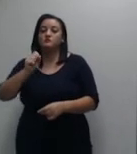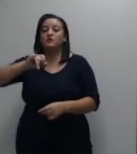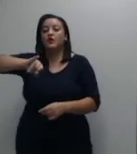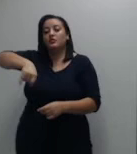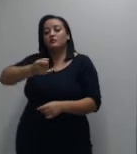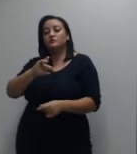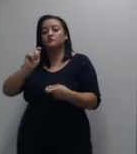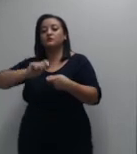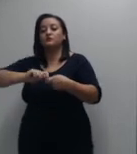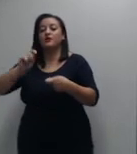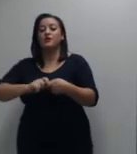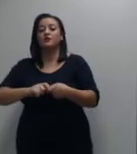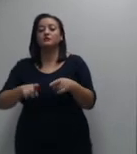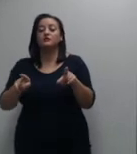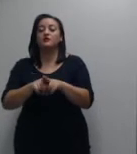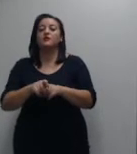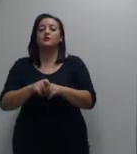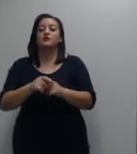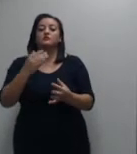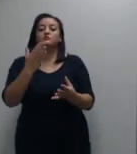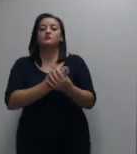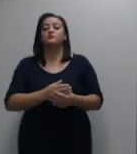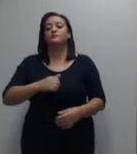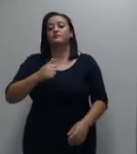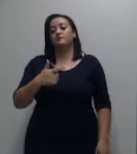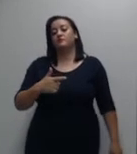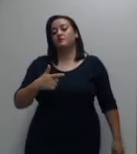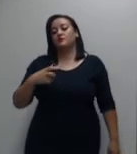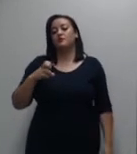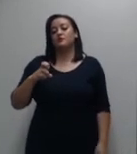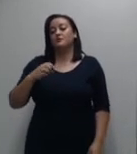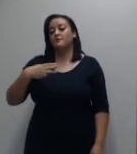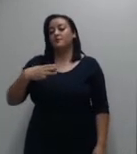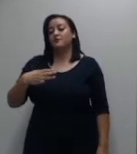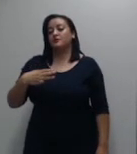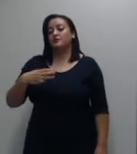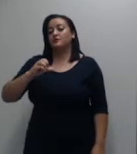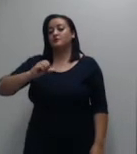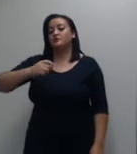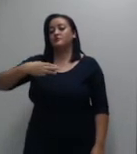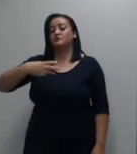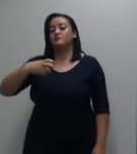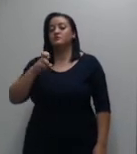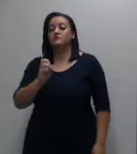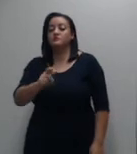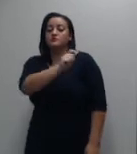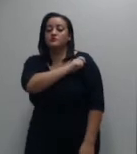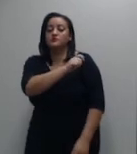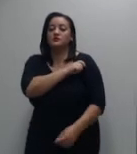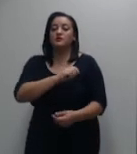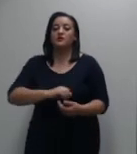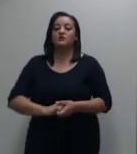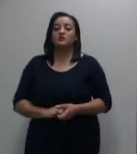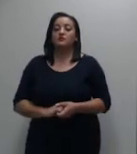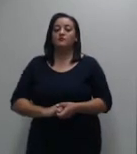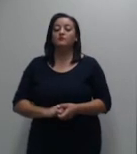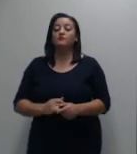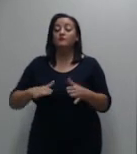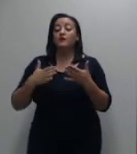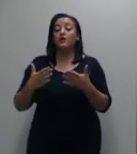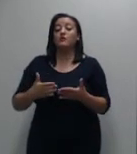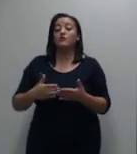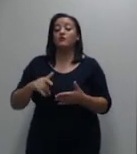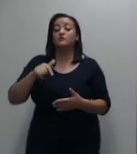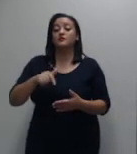proferida no aresp 253.000 035 Rio de Janeiro E quanto a